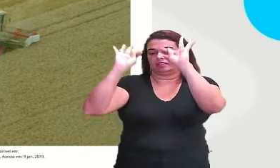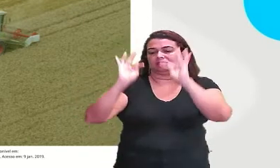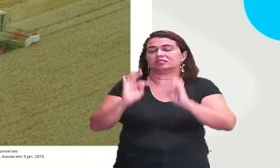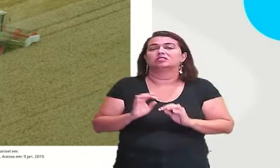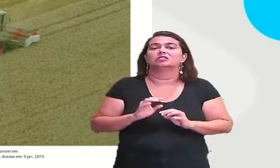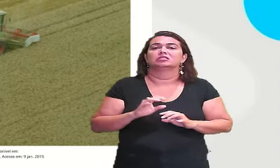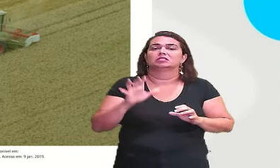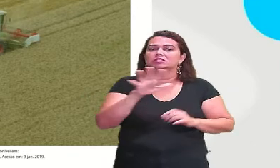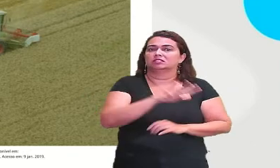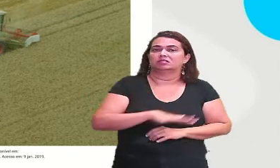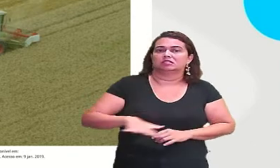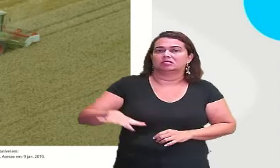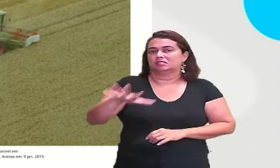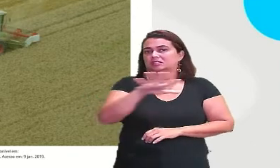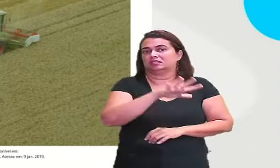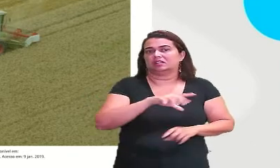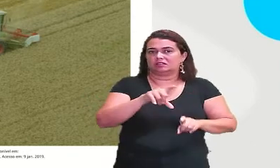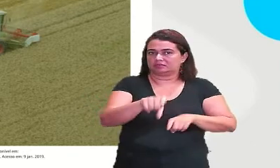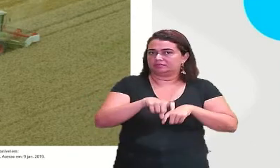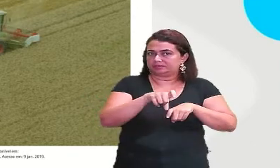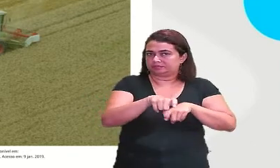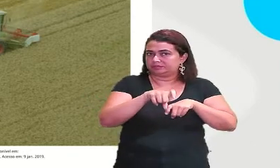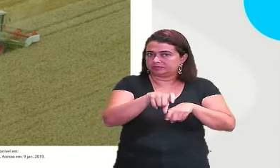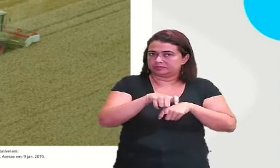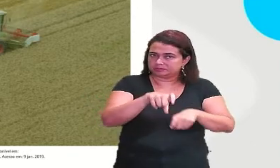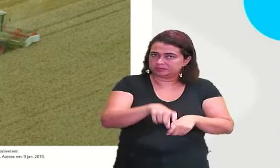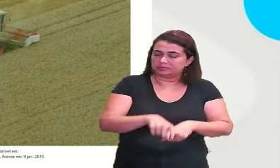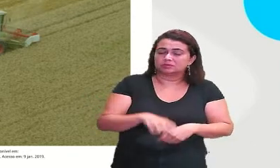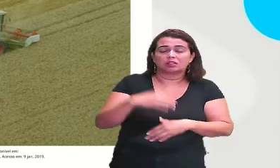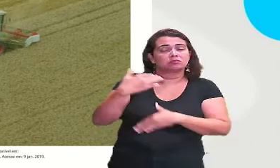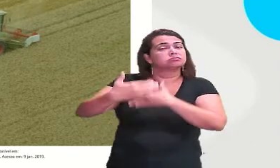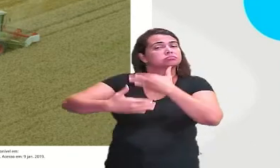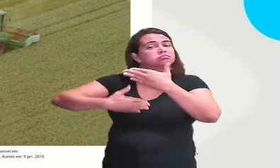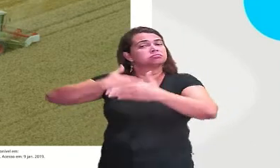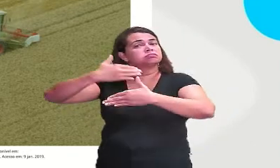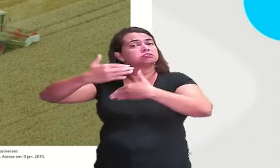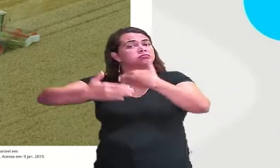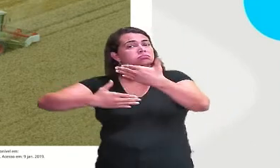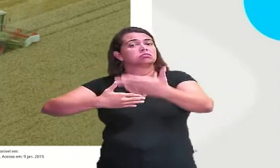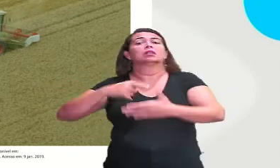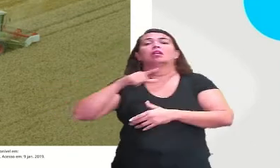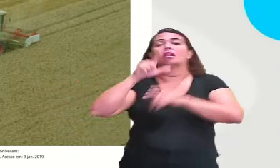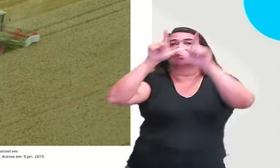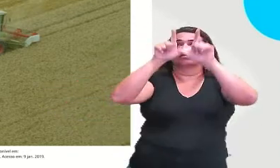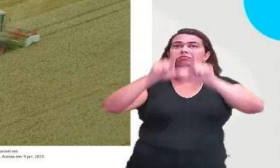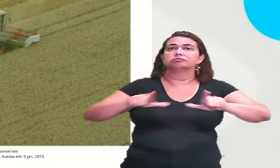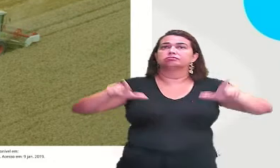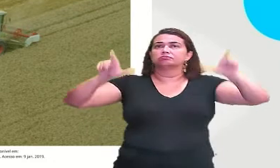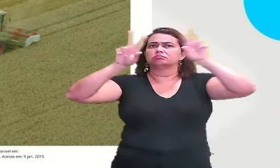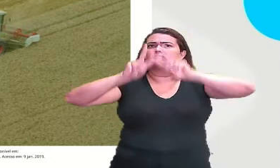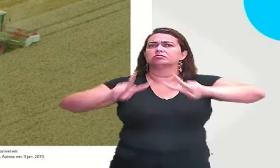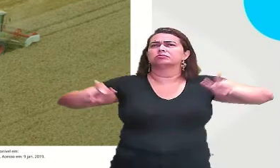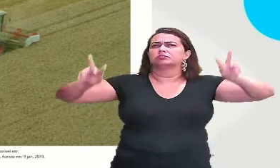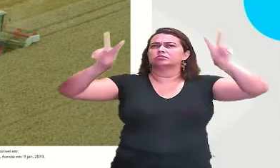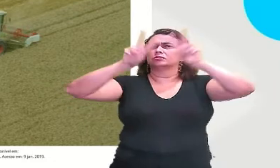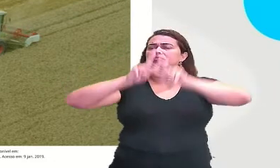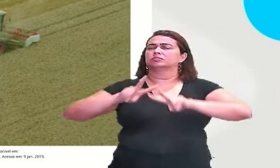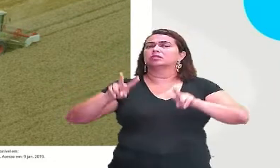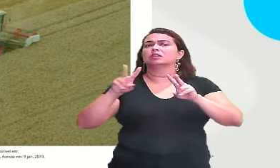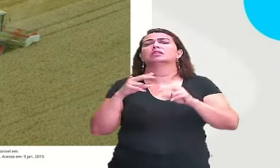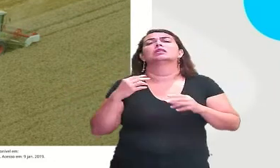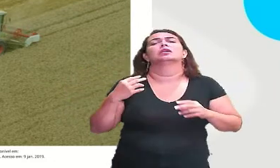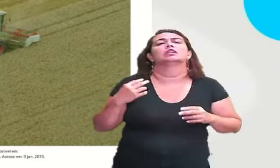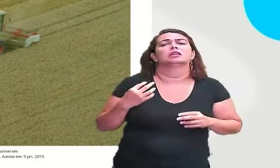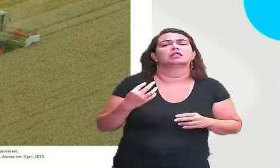da agricultura, tá certo? Então, com o tempo, a paisagem, com o tempo, as técnicas